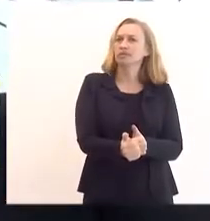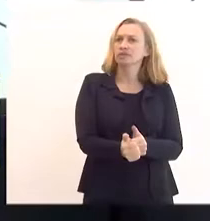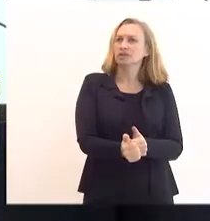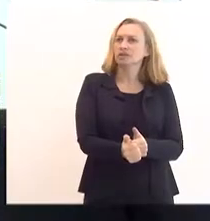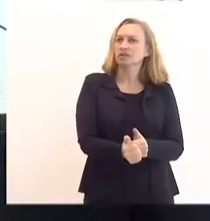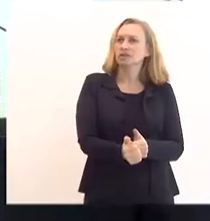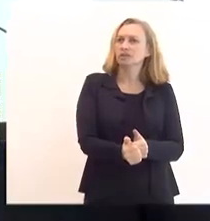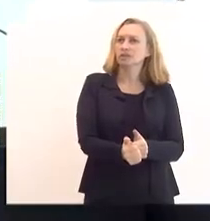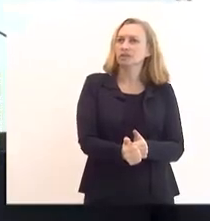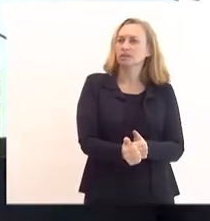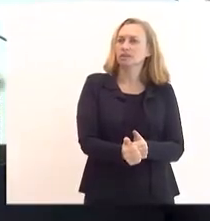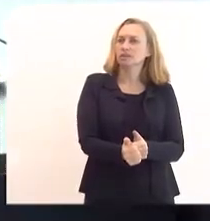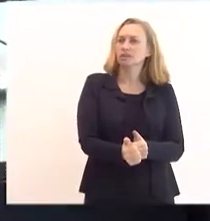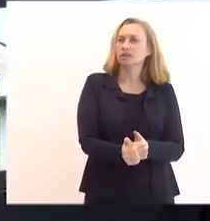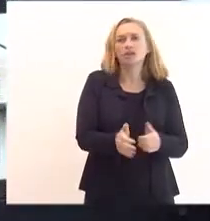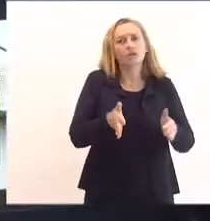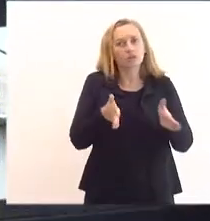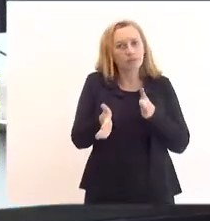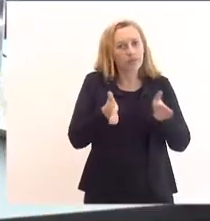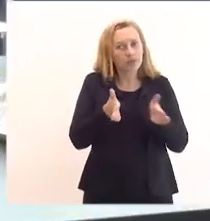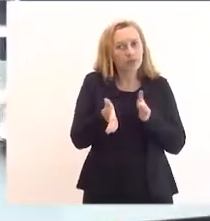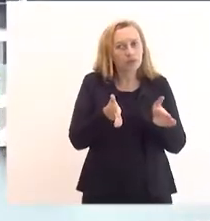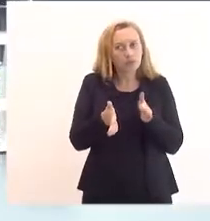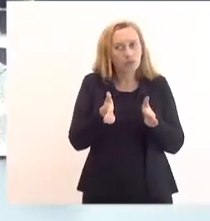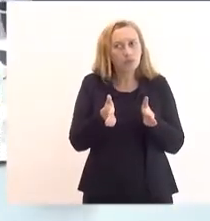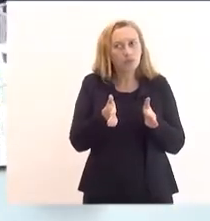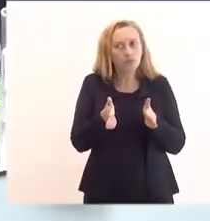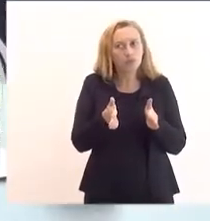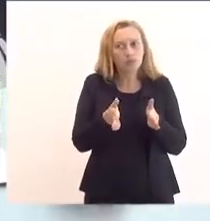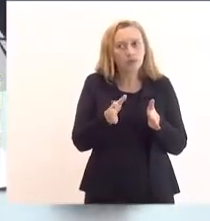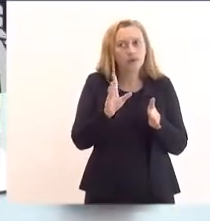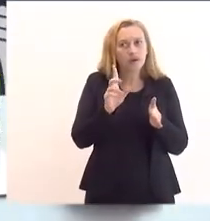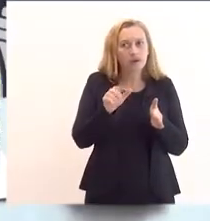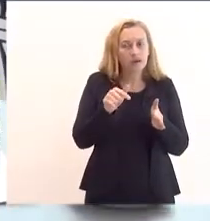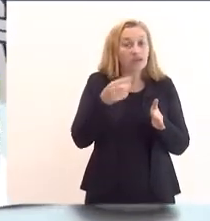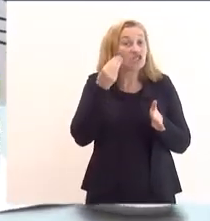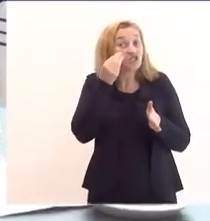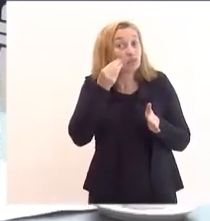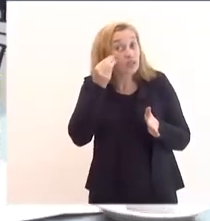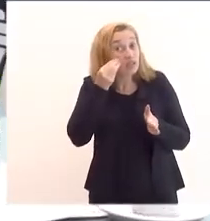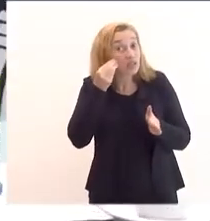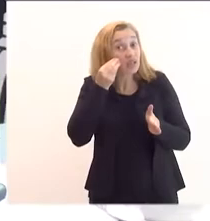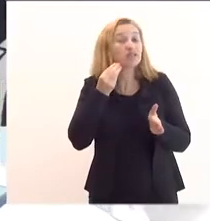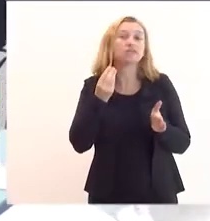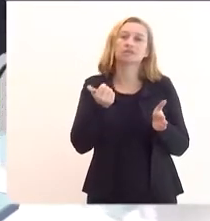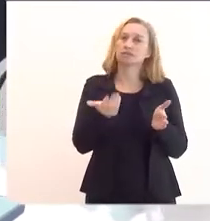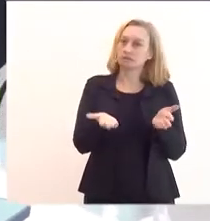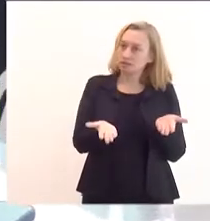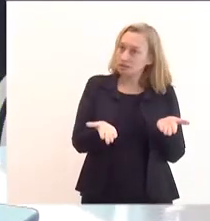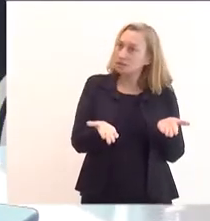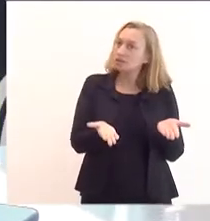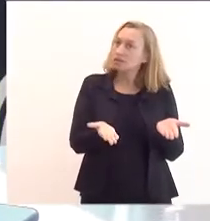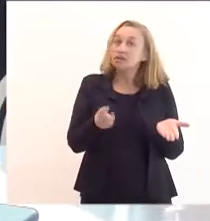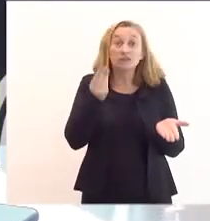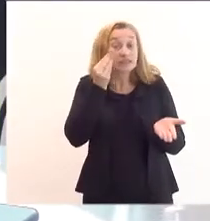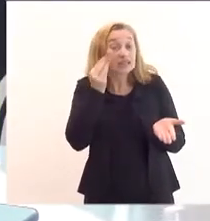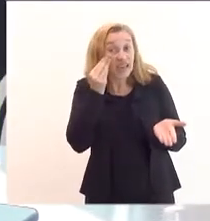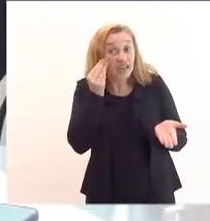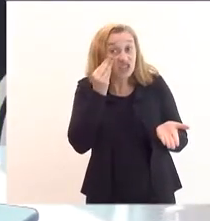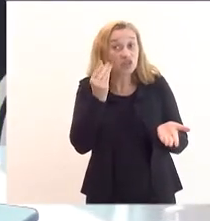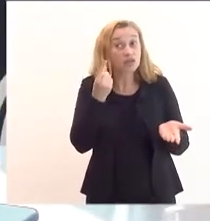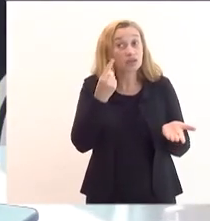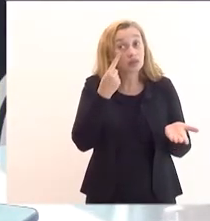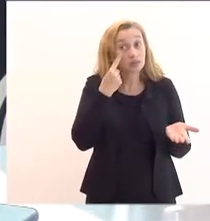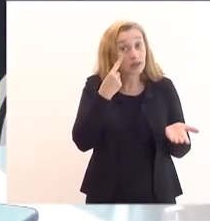a fase ainda é um pouco experimental, exatamente, inclusive, para acertar